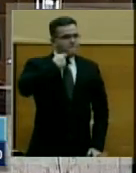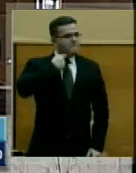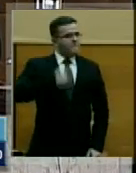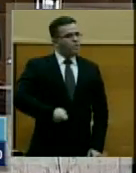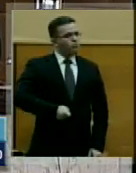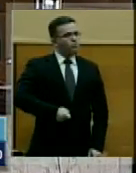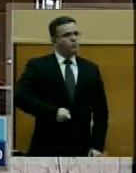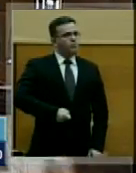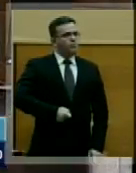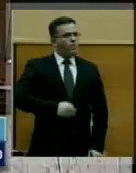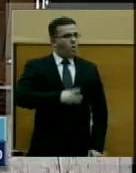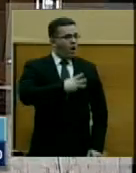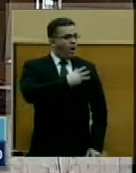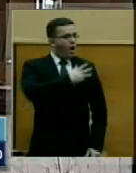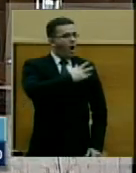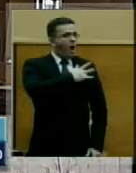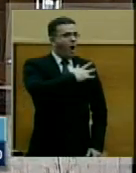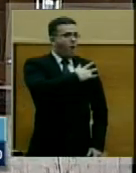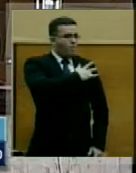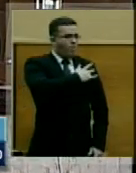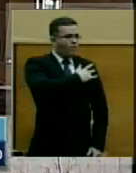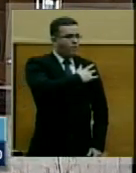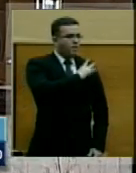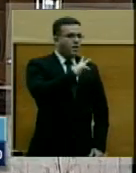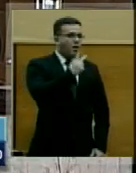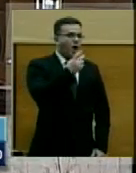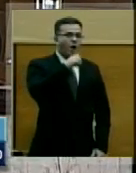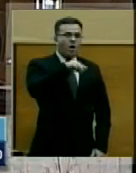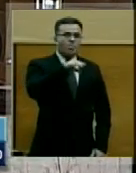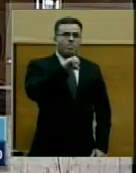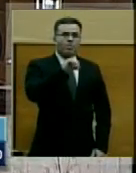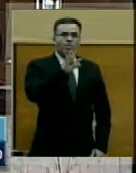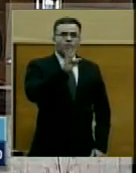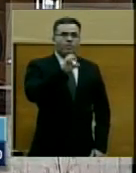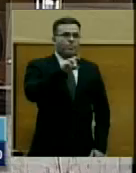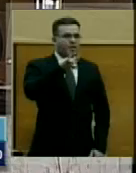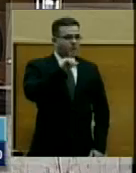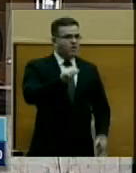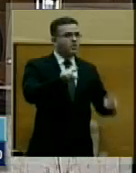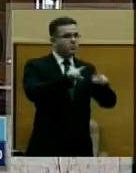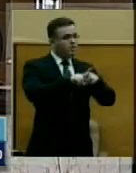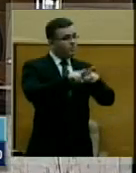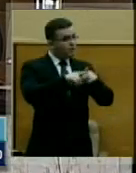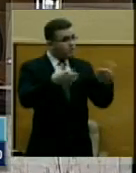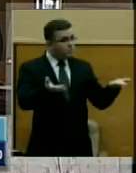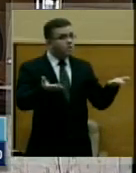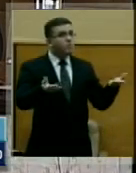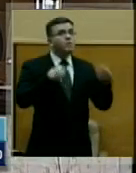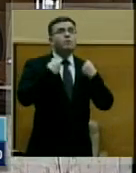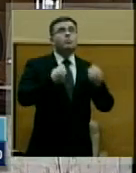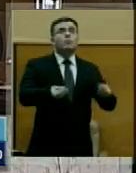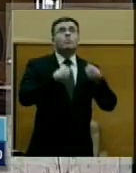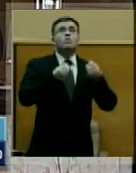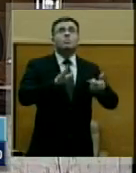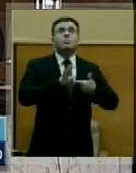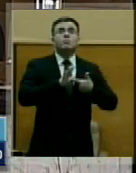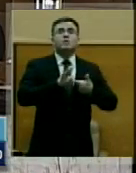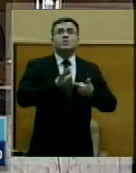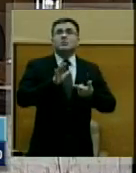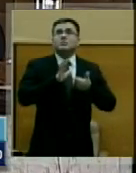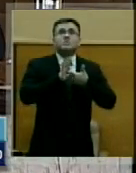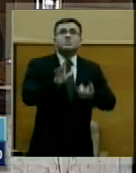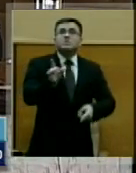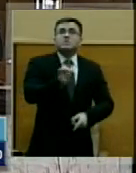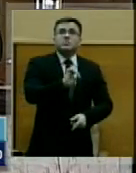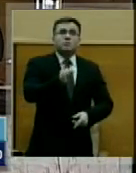a homofobia. Ora, como eu posso falar esse tipo de conteúdo que enaltece a pessoa com deficiência se